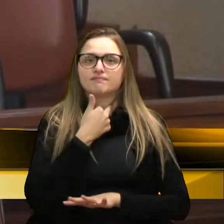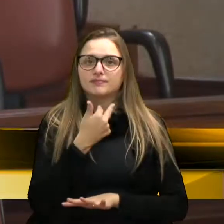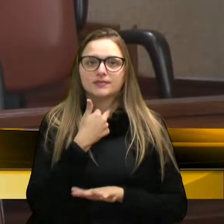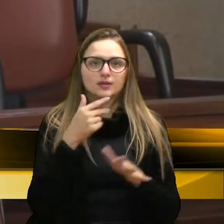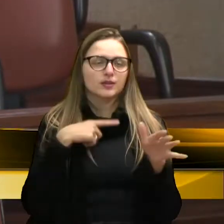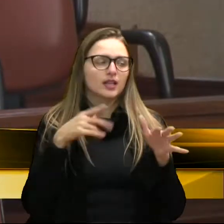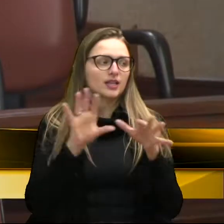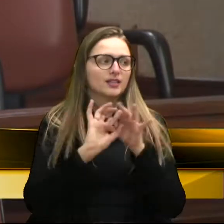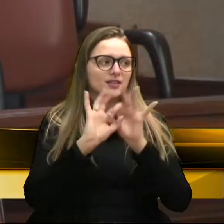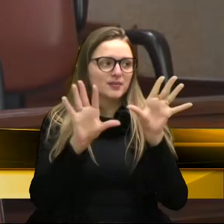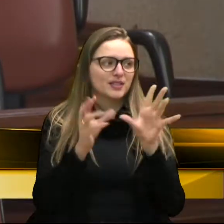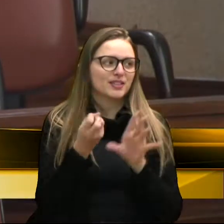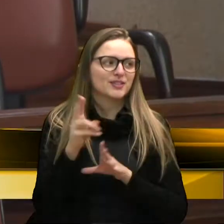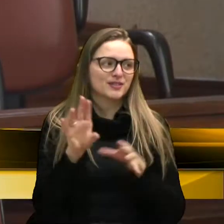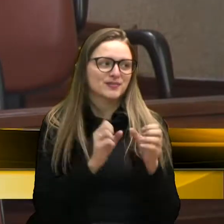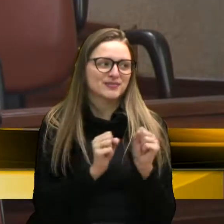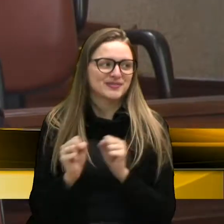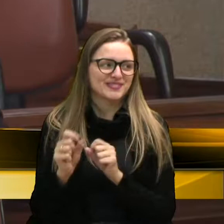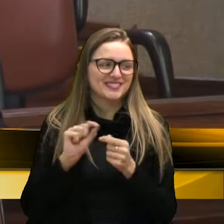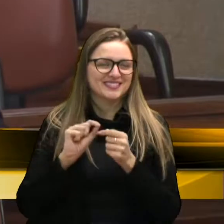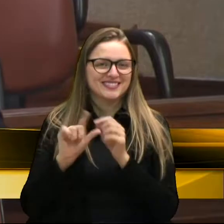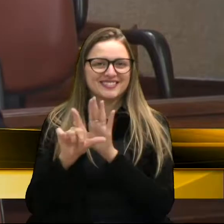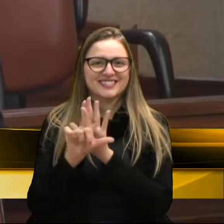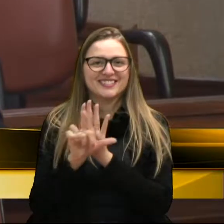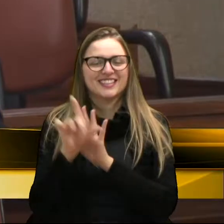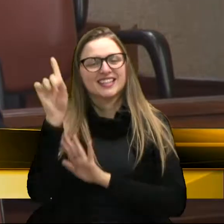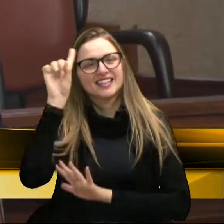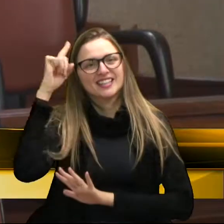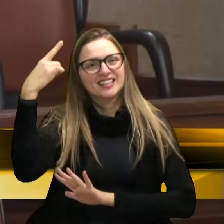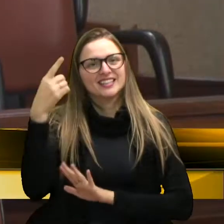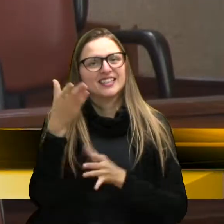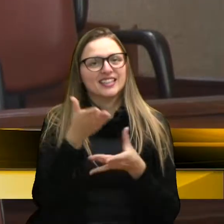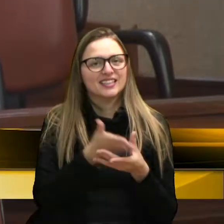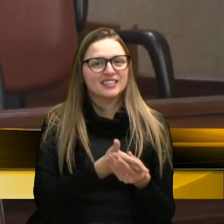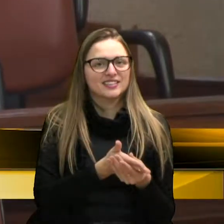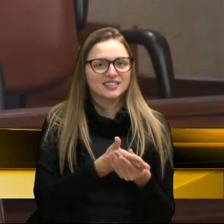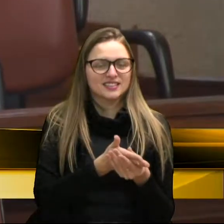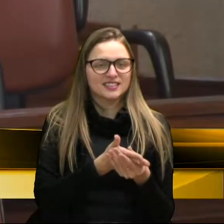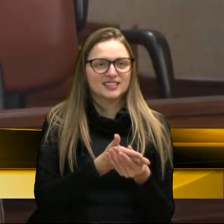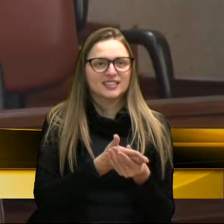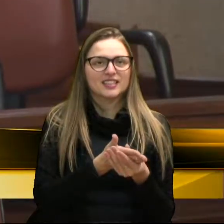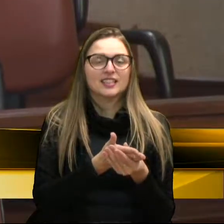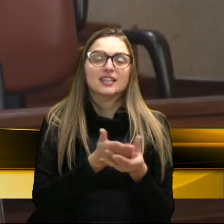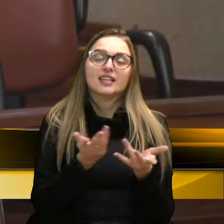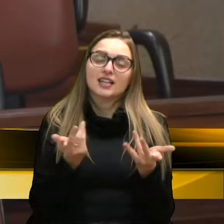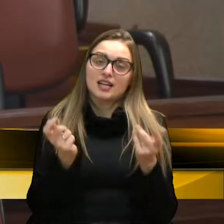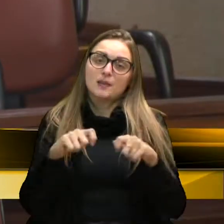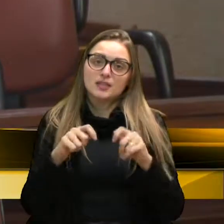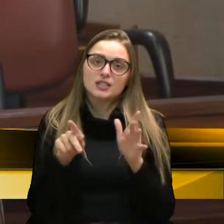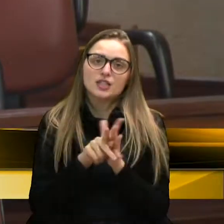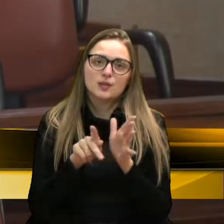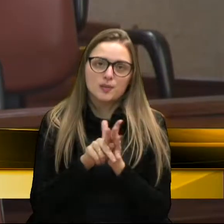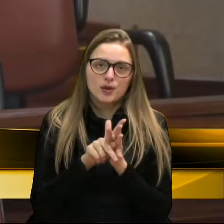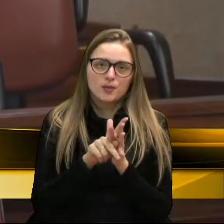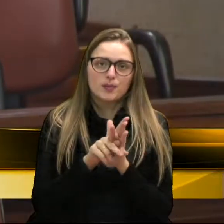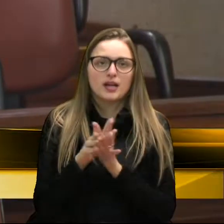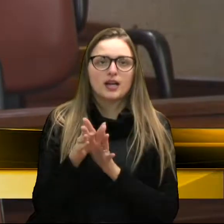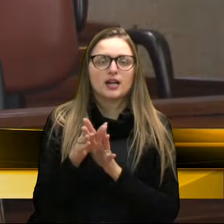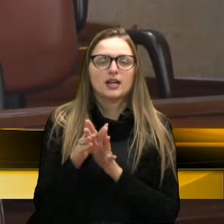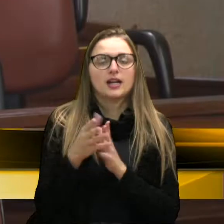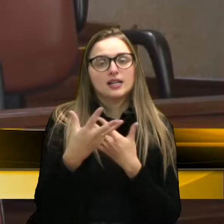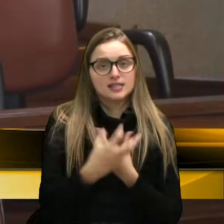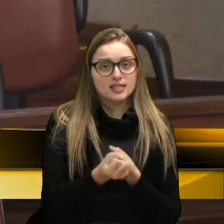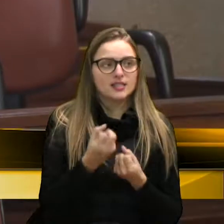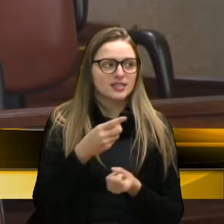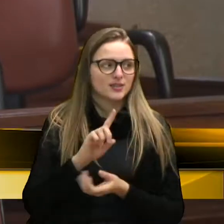liberdade absoluta para legislar, sendo a iniciativa do processo condição de sua viabilidade.